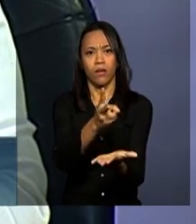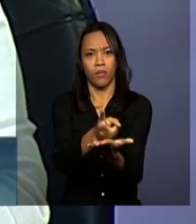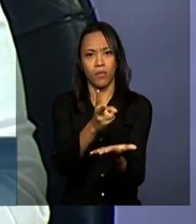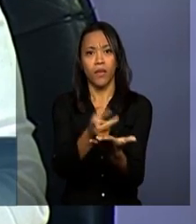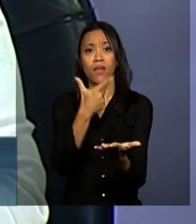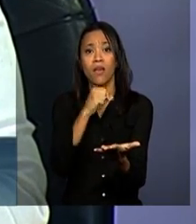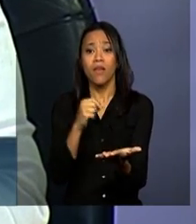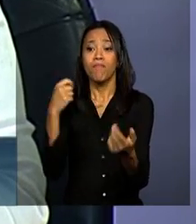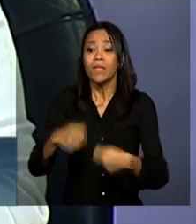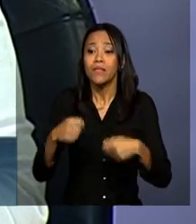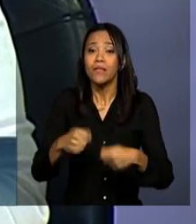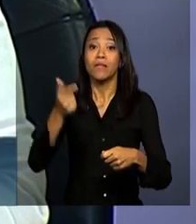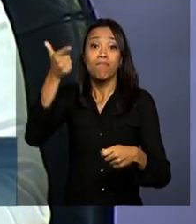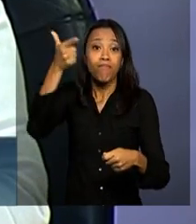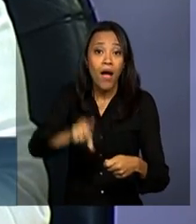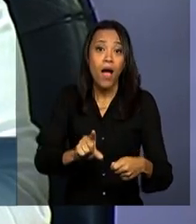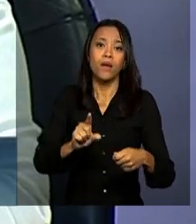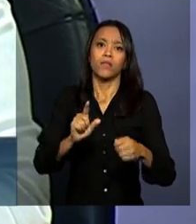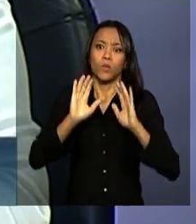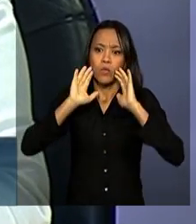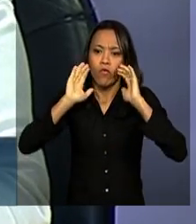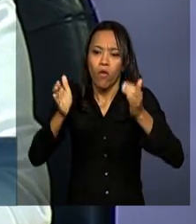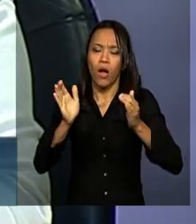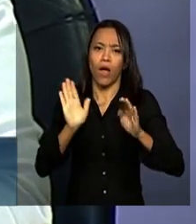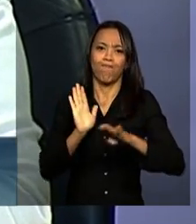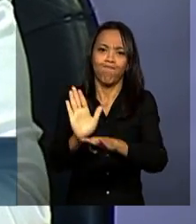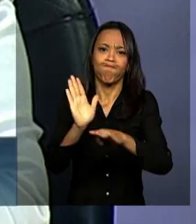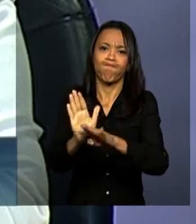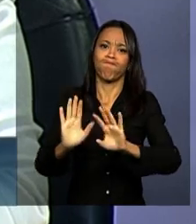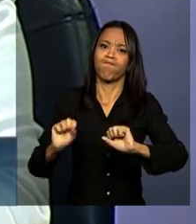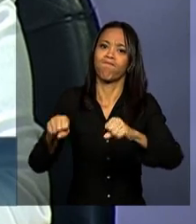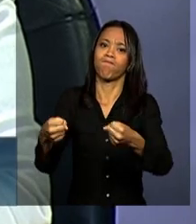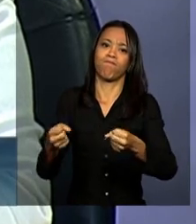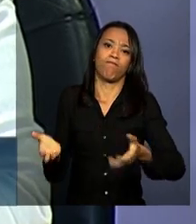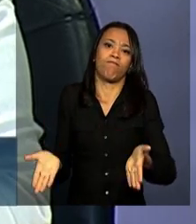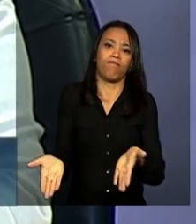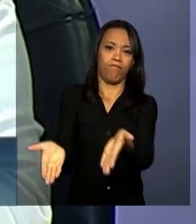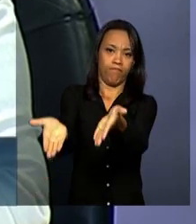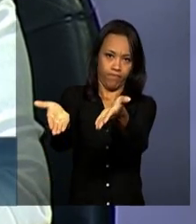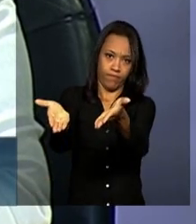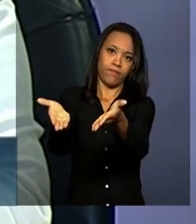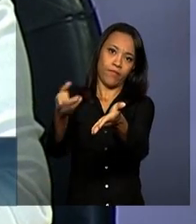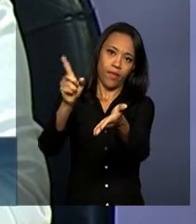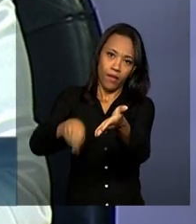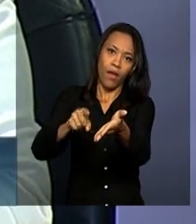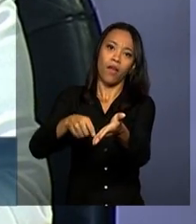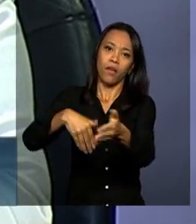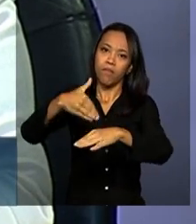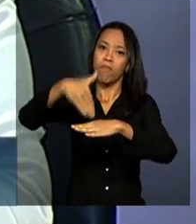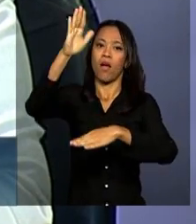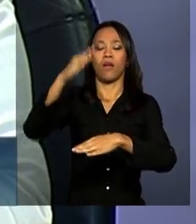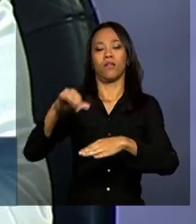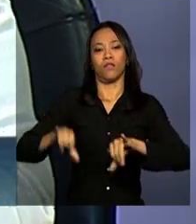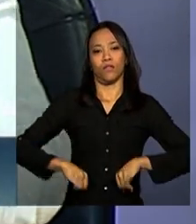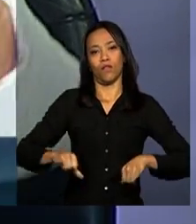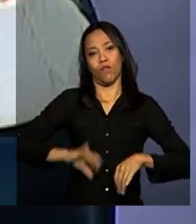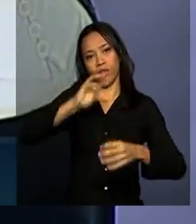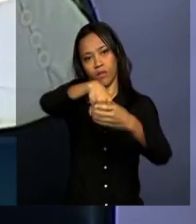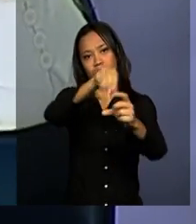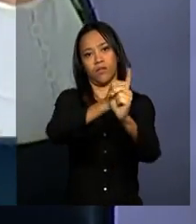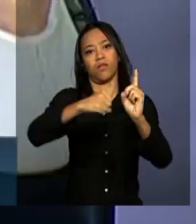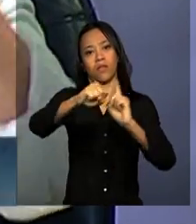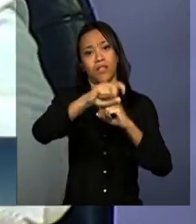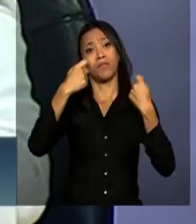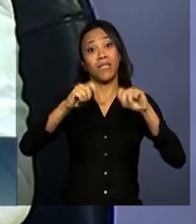que mais precisam, os que são dos grupos de vulnerabilidade, que são dos segmentos da sociedade que precisam